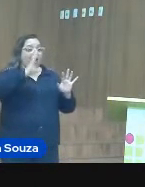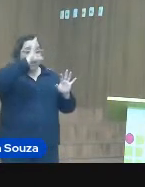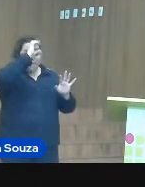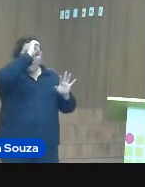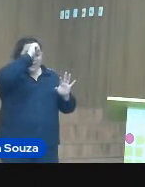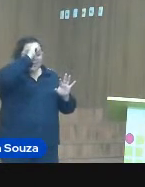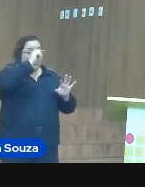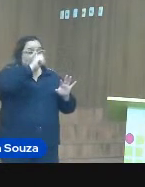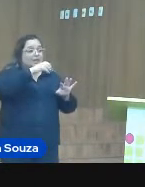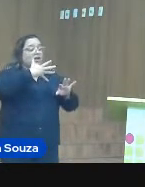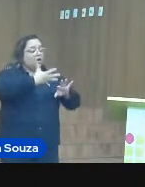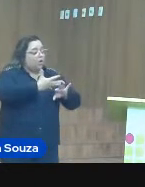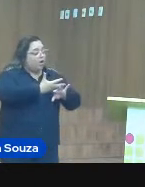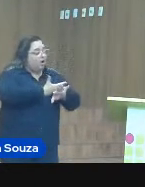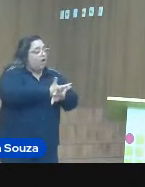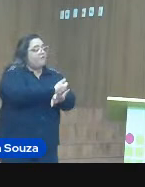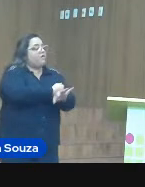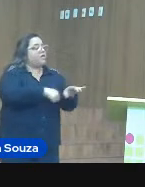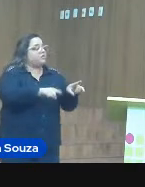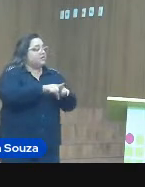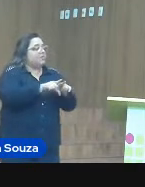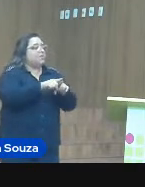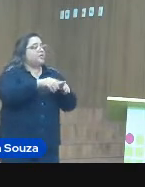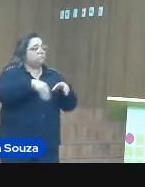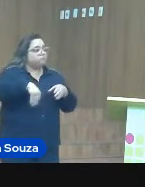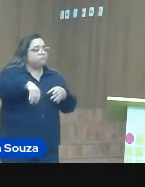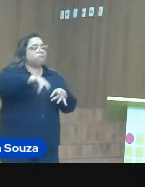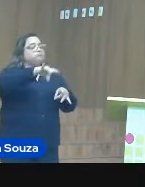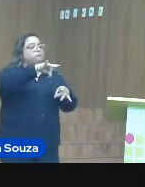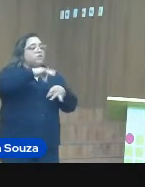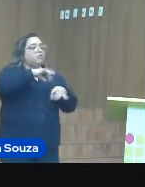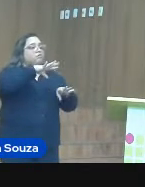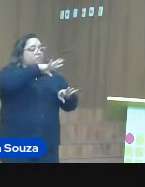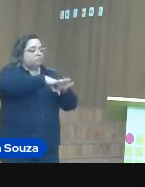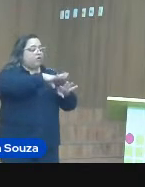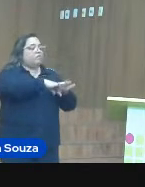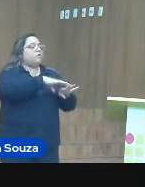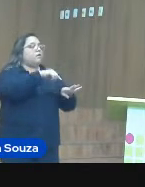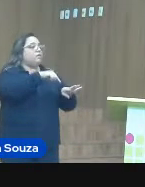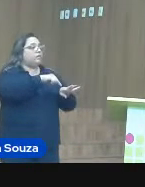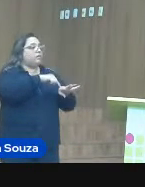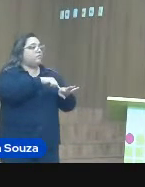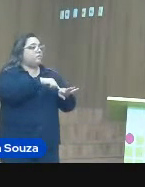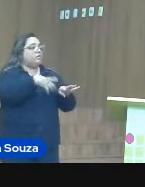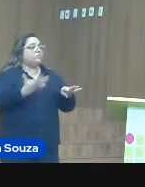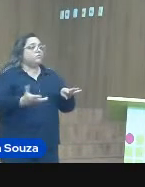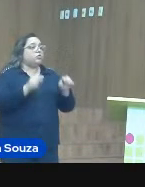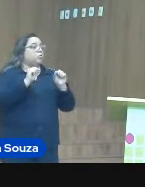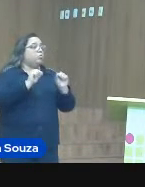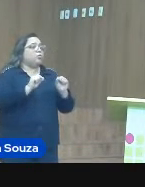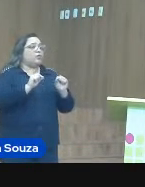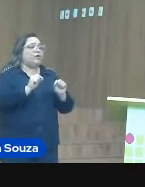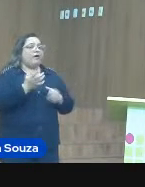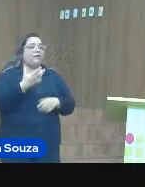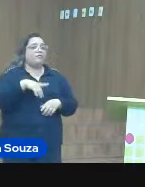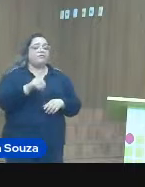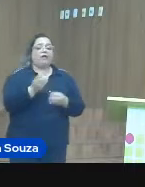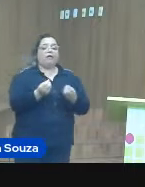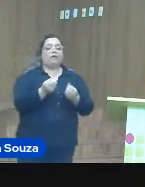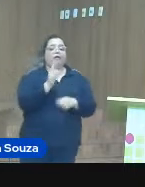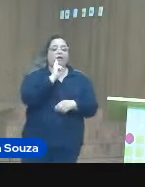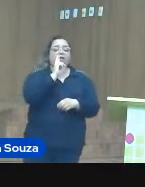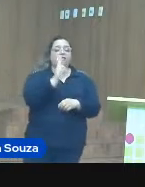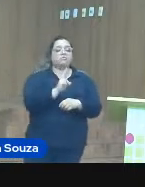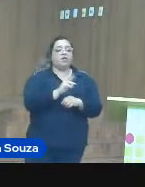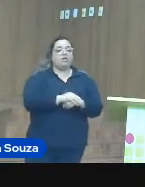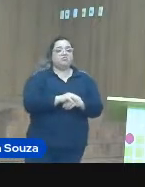parte da matemática, o que vai sobrar é um corpo de conhecimento onde o afeto não é reconhecido.